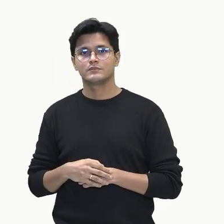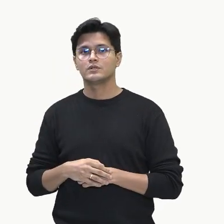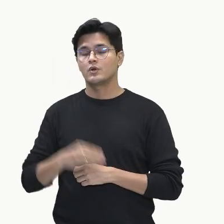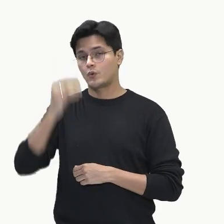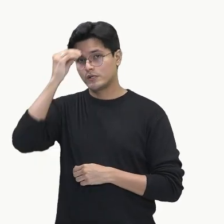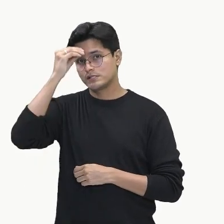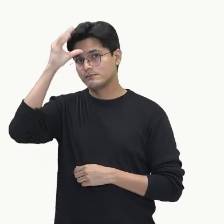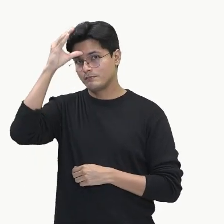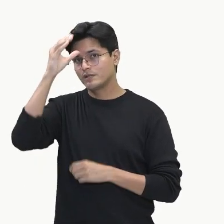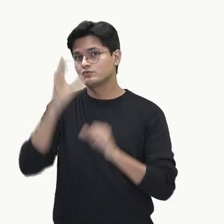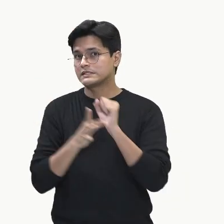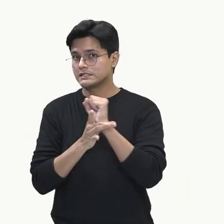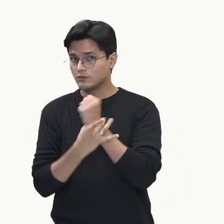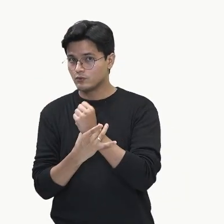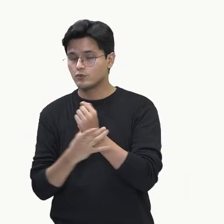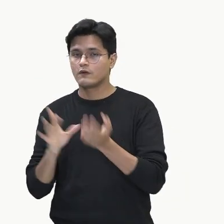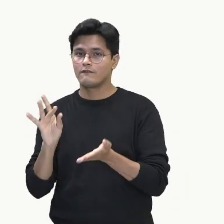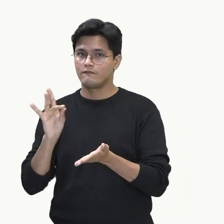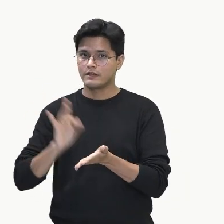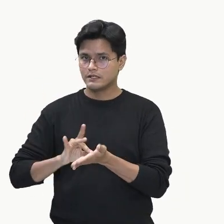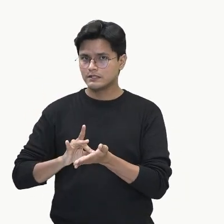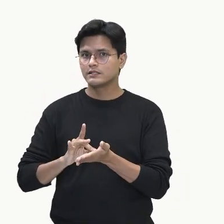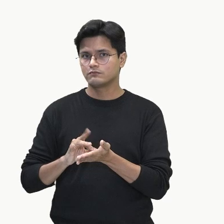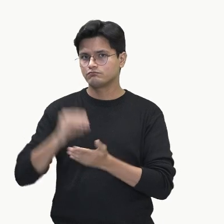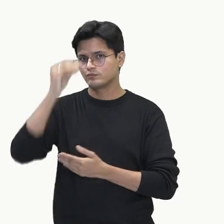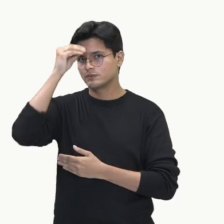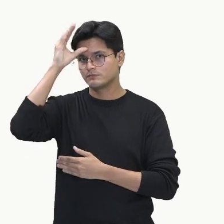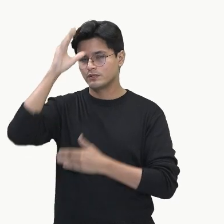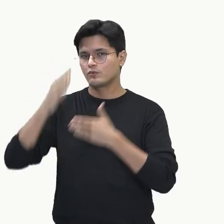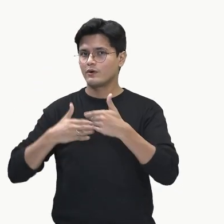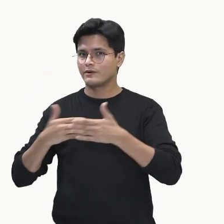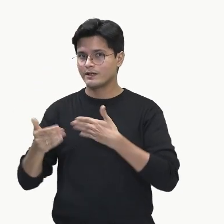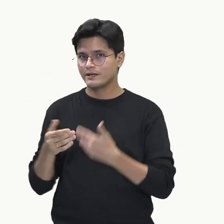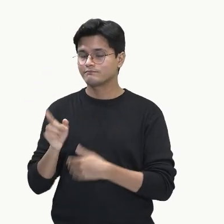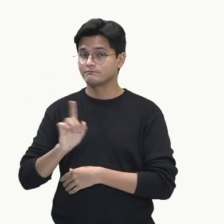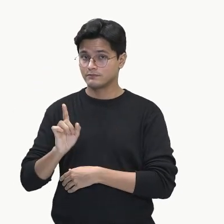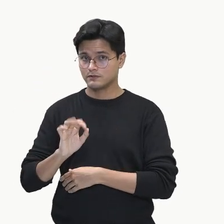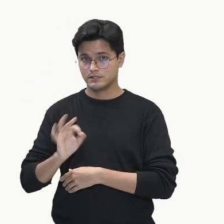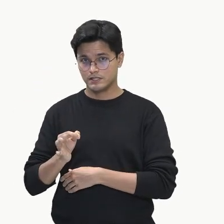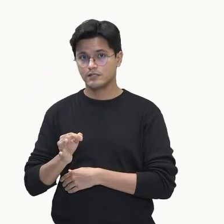seguros ao homem. Não é um conhecimento qualquer, são conhecimentos seguros.